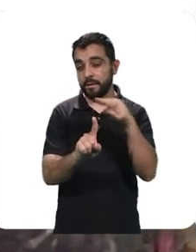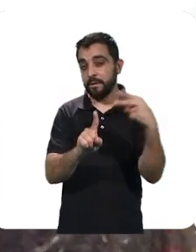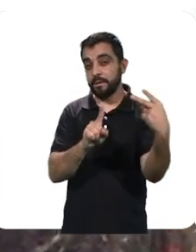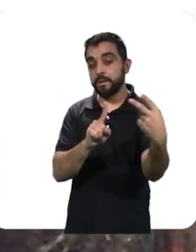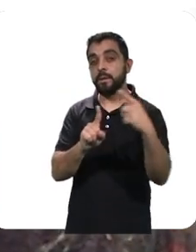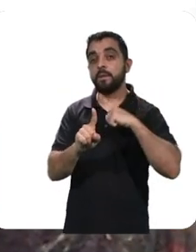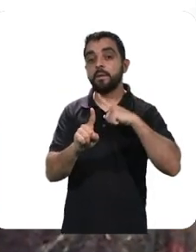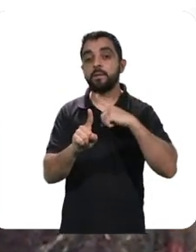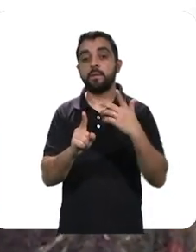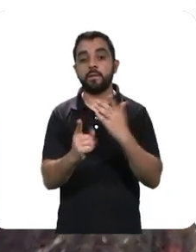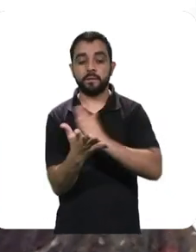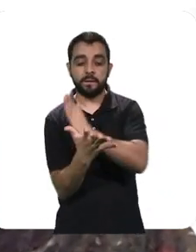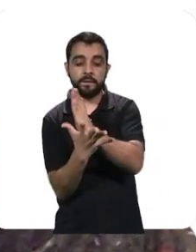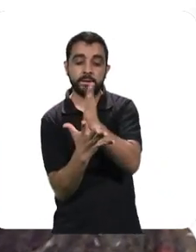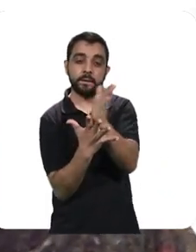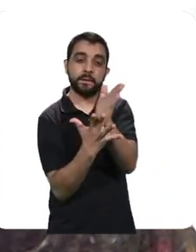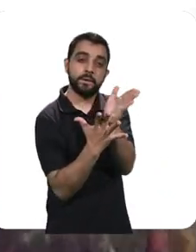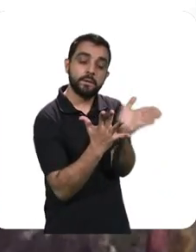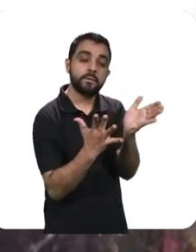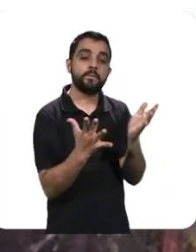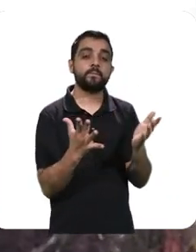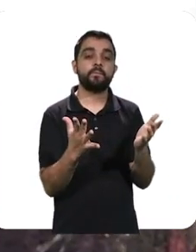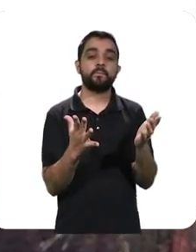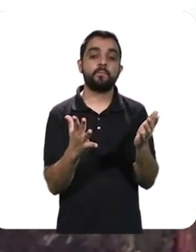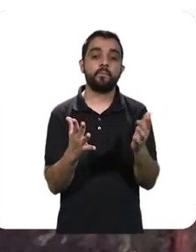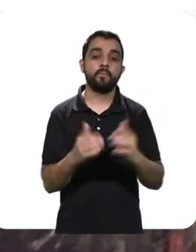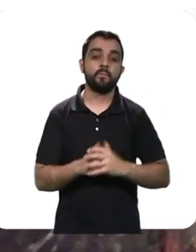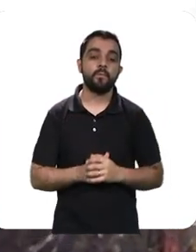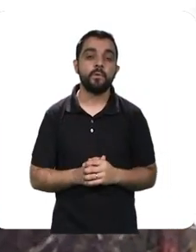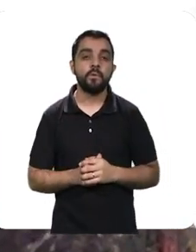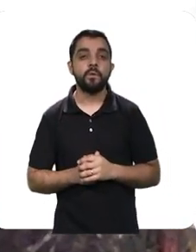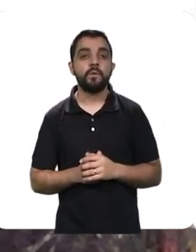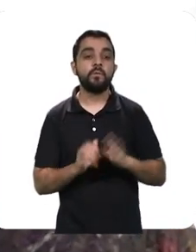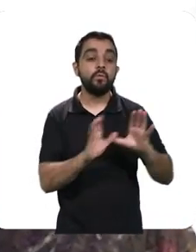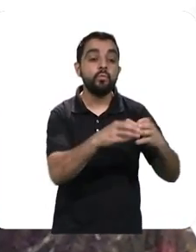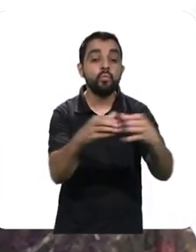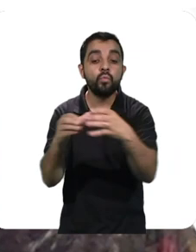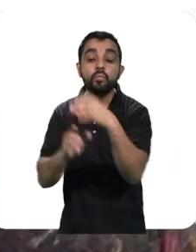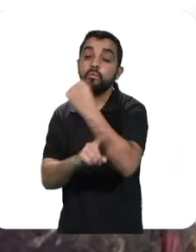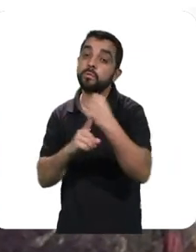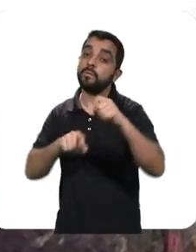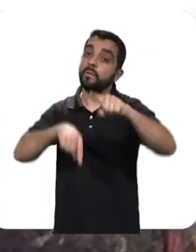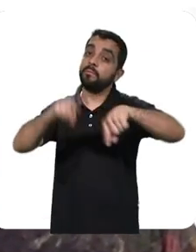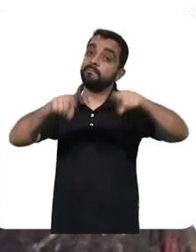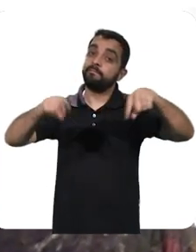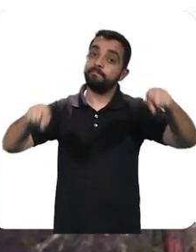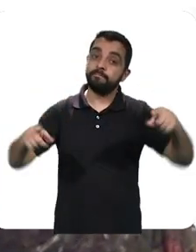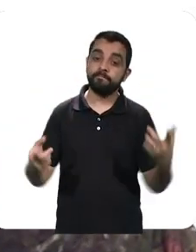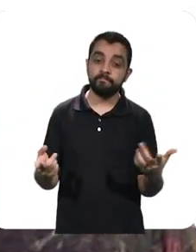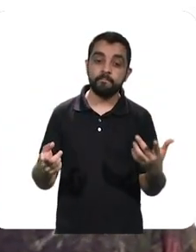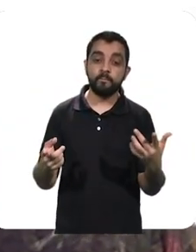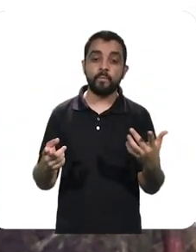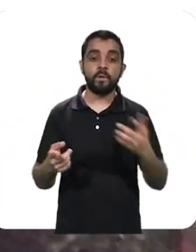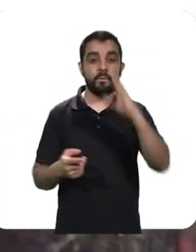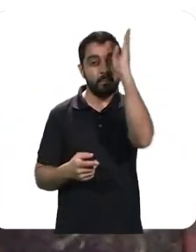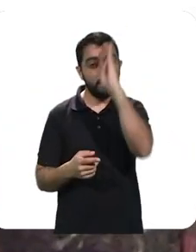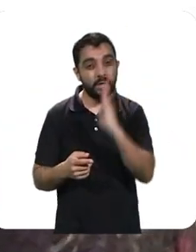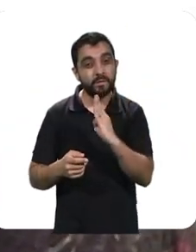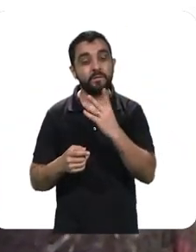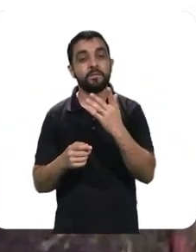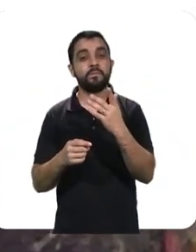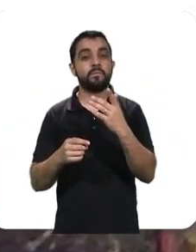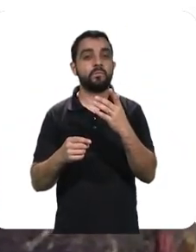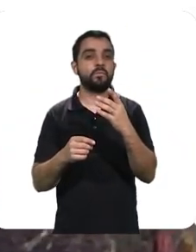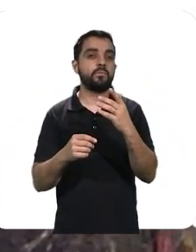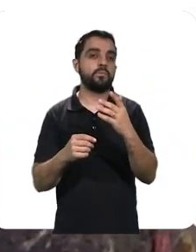até porque a gente tem grupos populacionais bem diferentes. A gente tem, inclusive, como a gente vive num